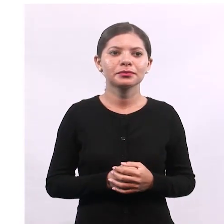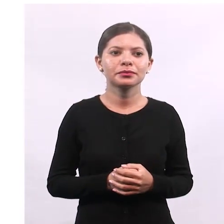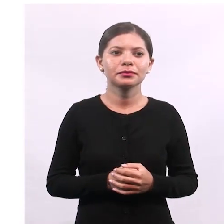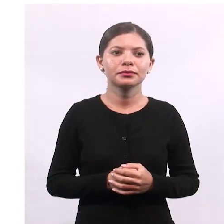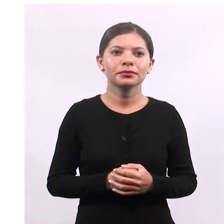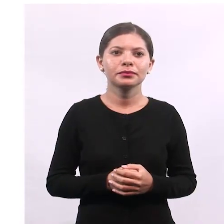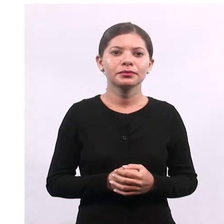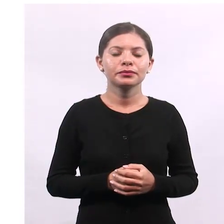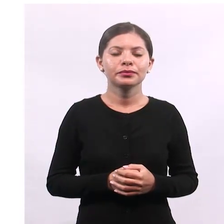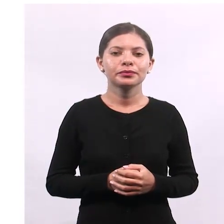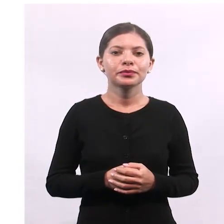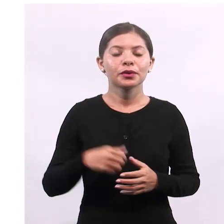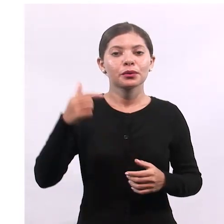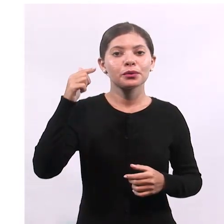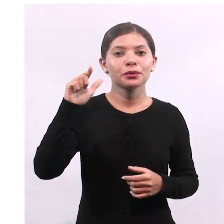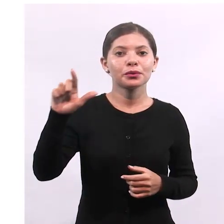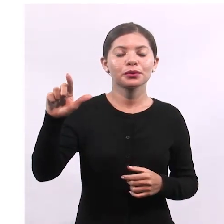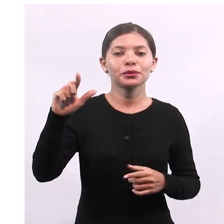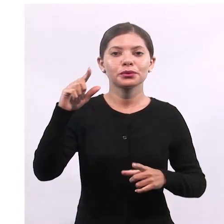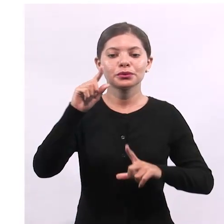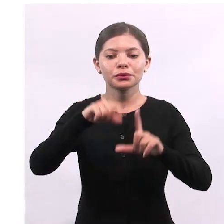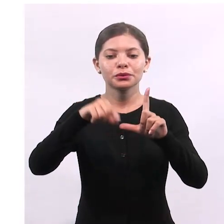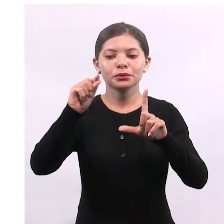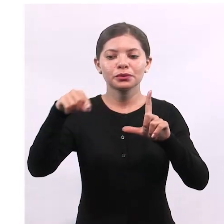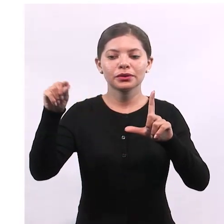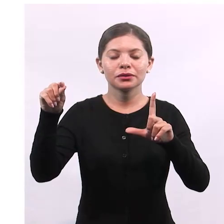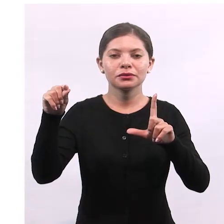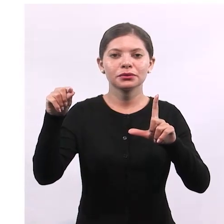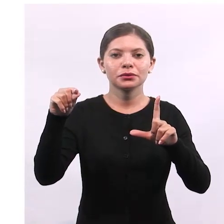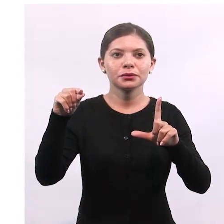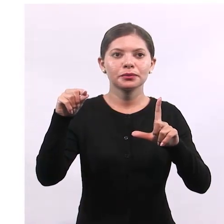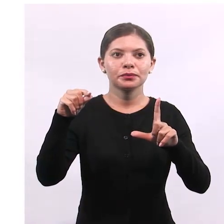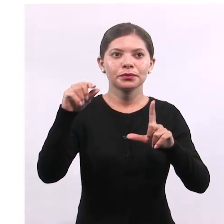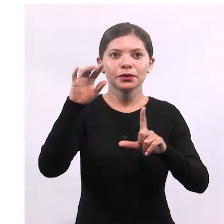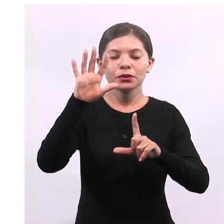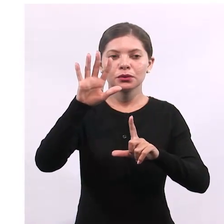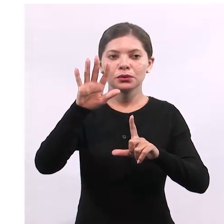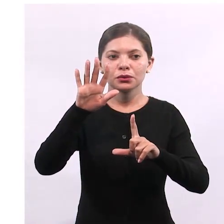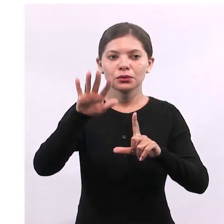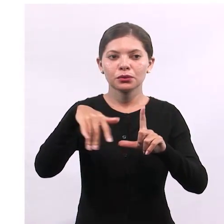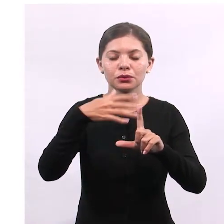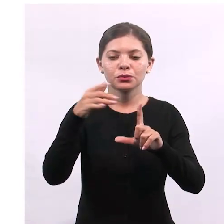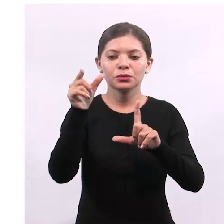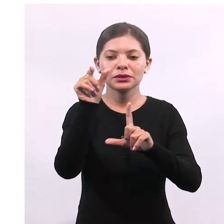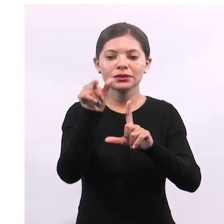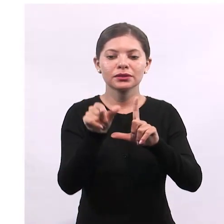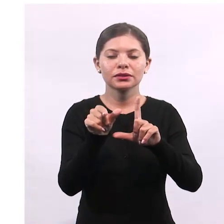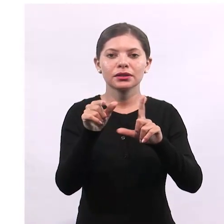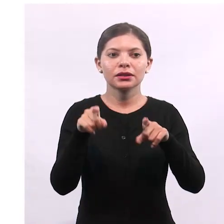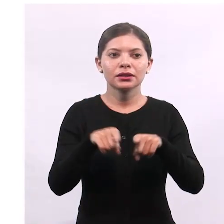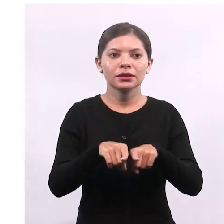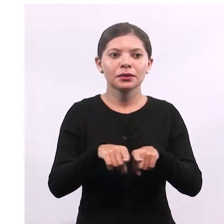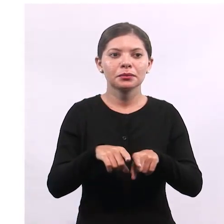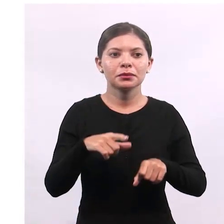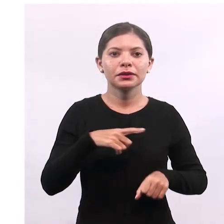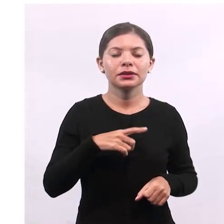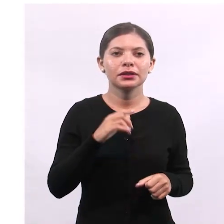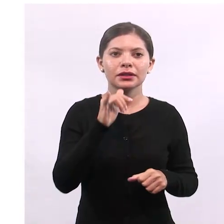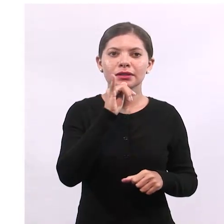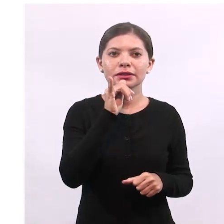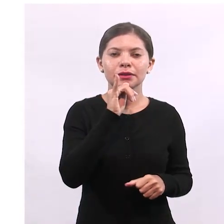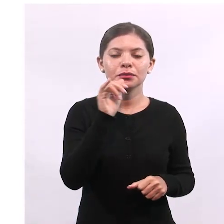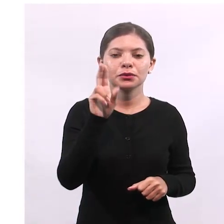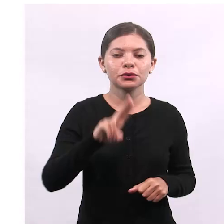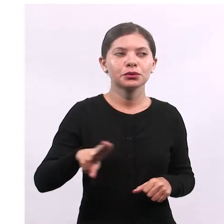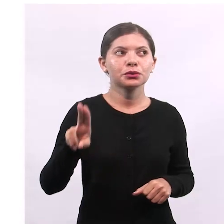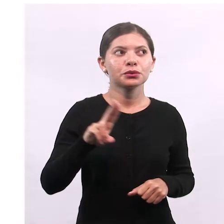outro gráfico que foi apresentado estatística é o gráfico de colunas que também a gente tem exemplos de uso do gráfico de